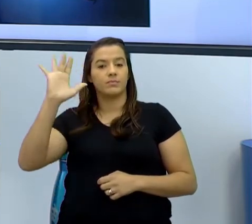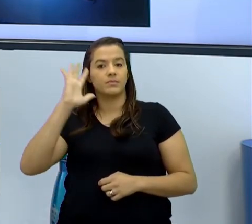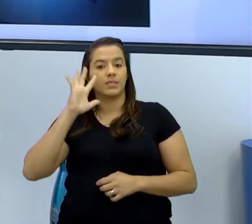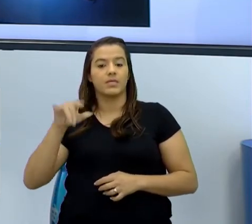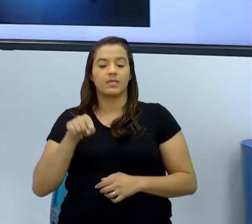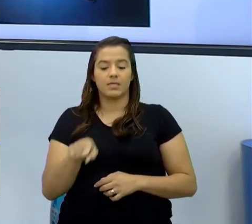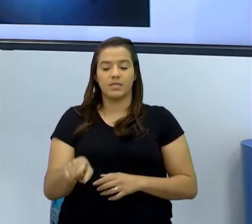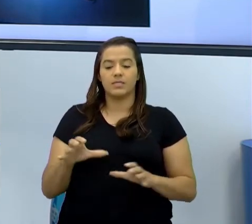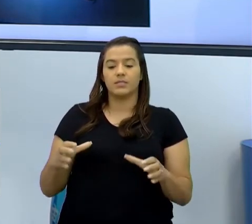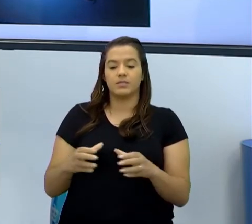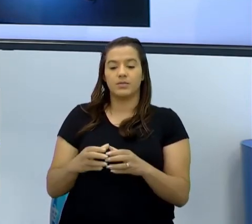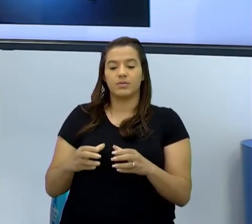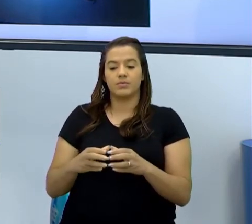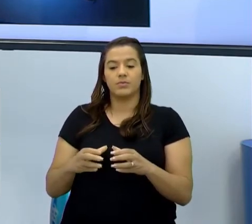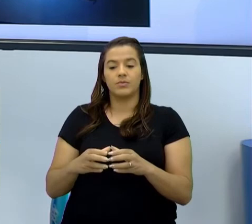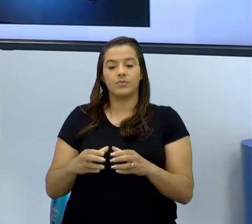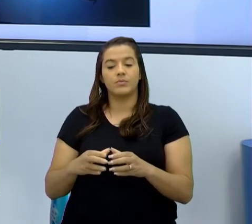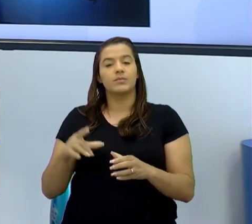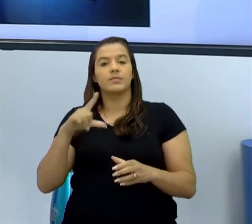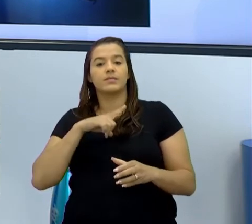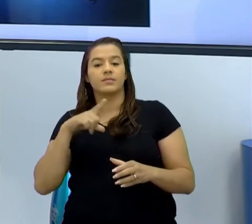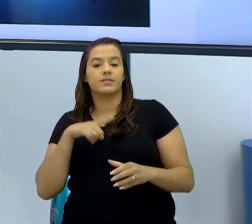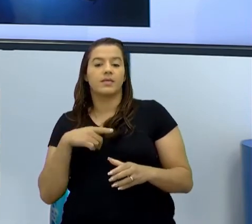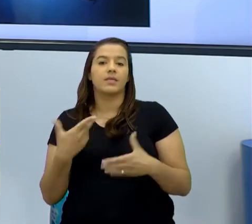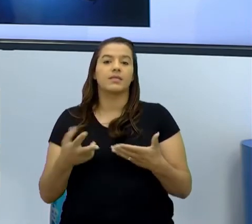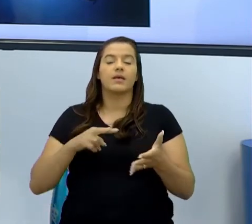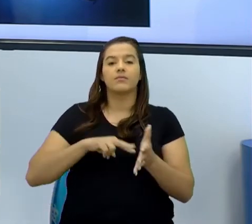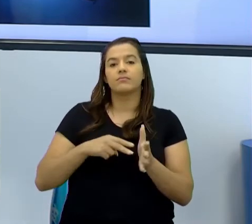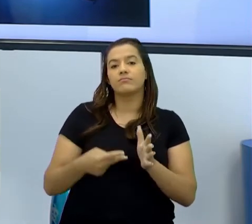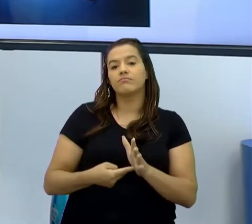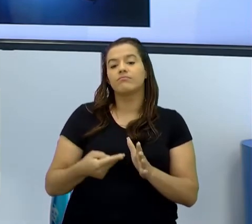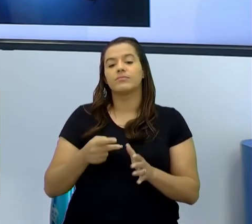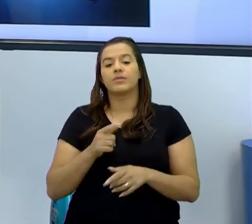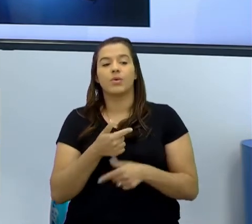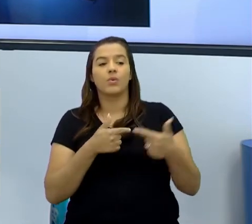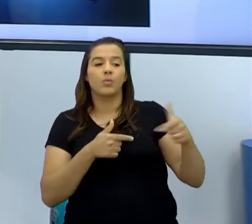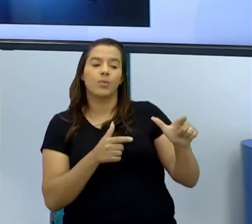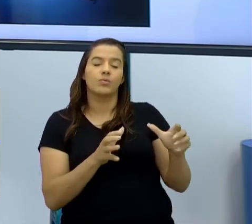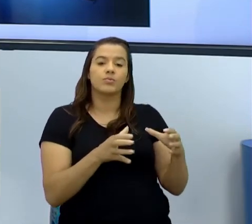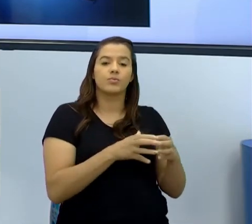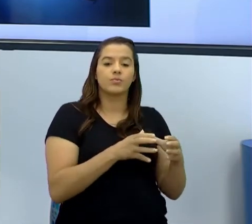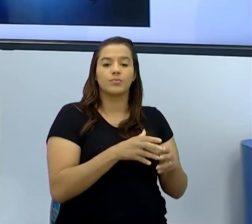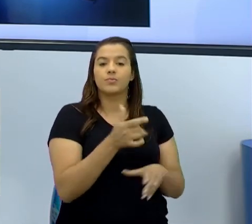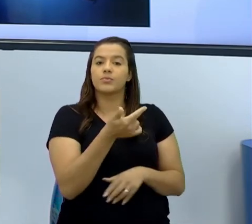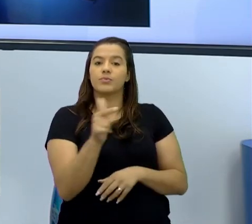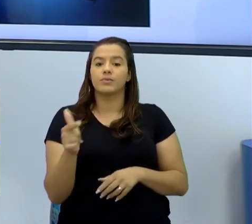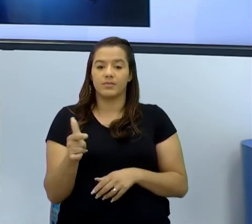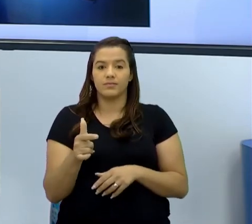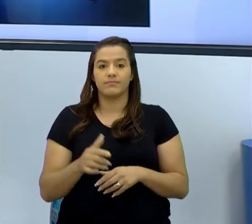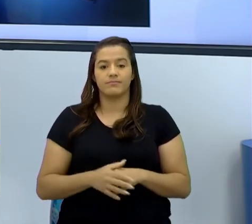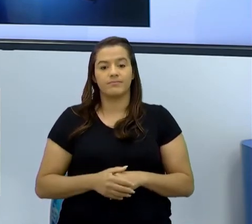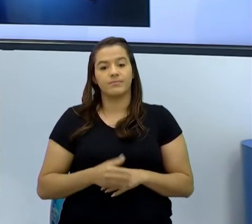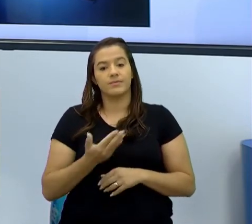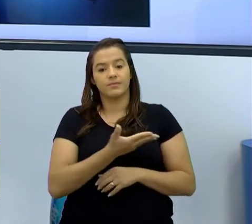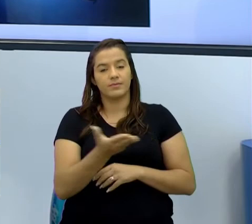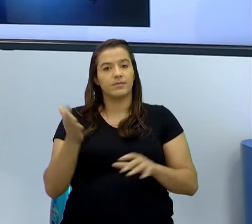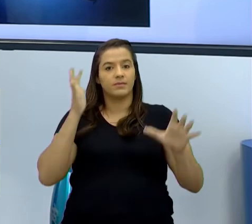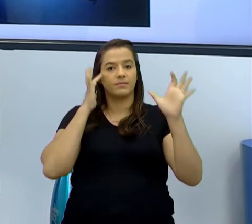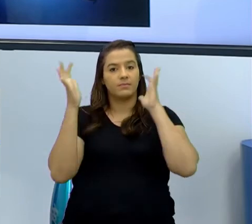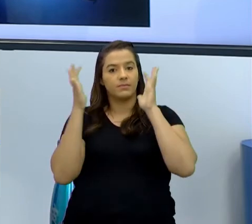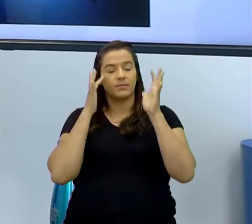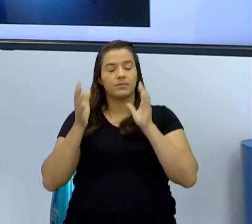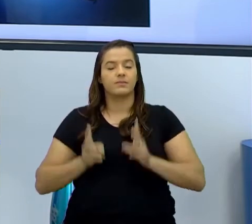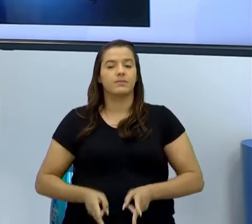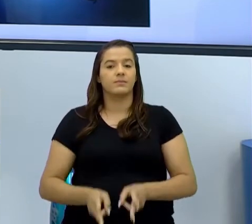esse grupo, né, tem determinado significado e para outros não, tá bom? Pensando sempre nisso